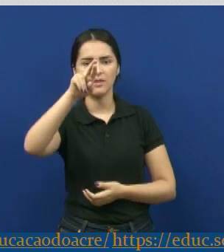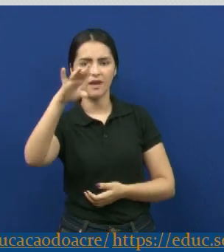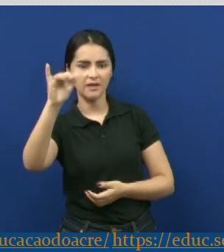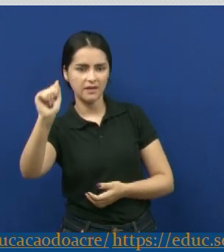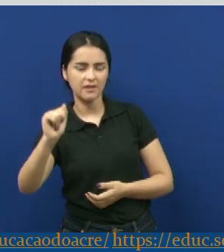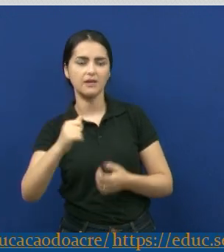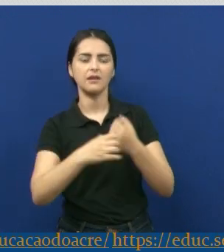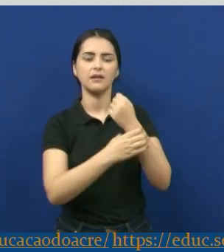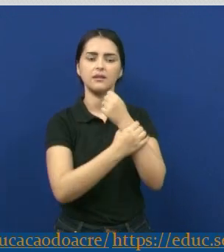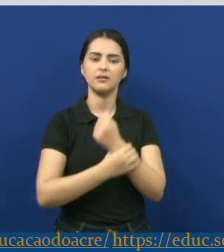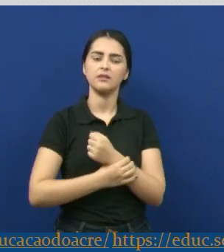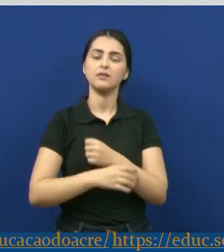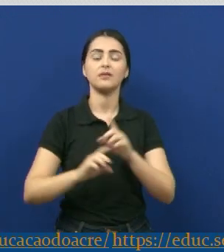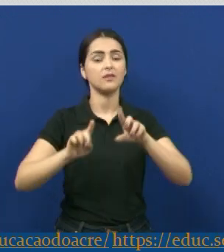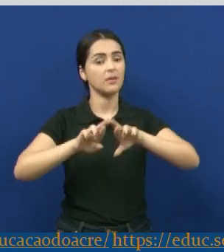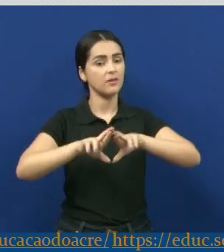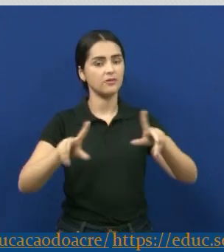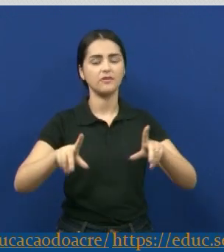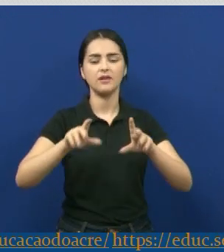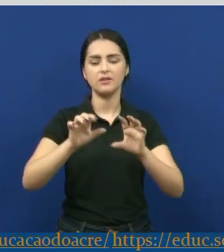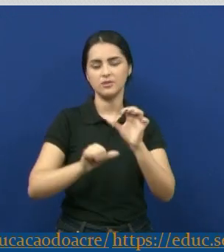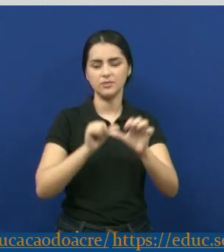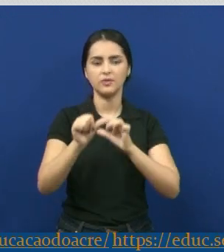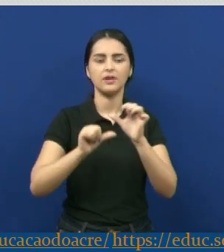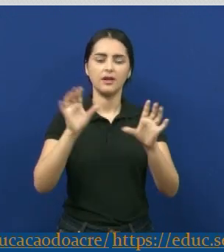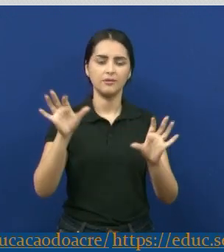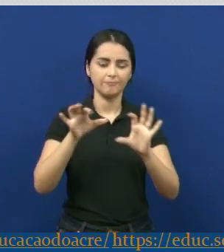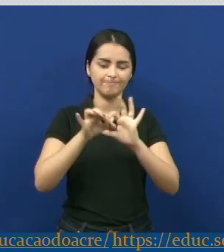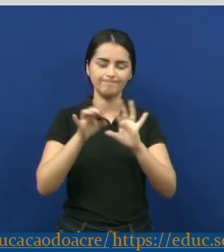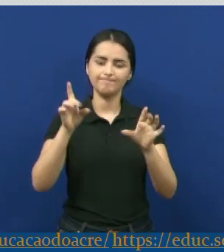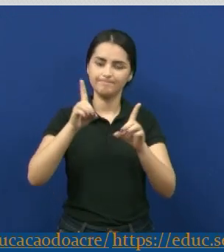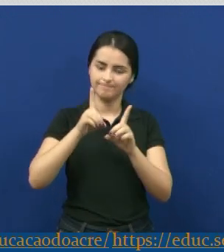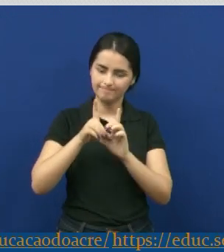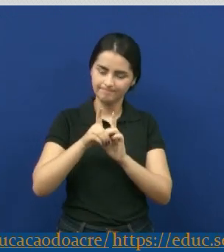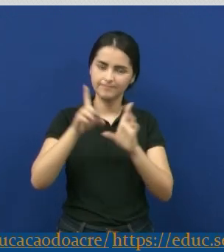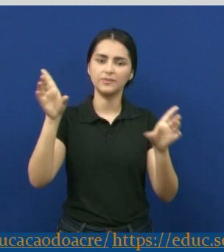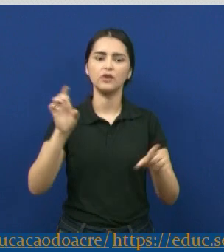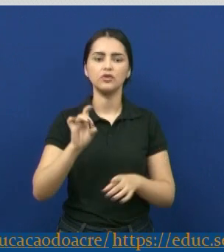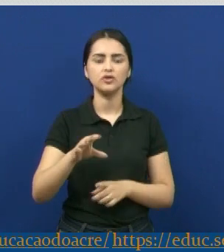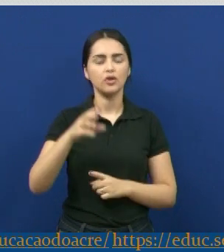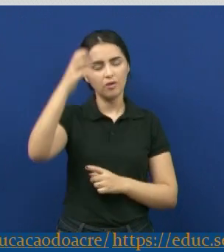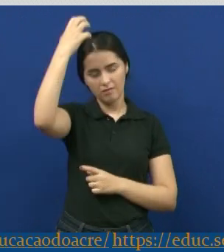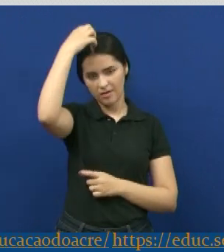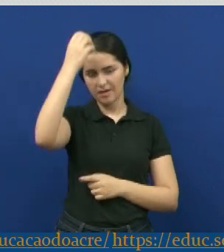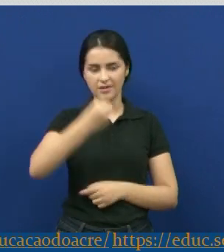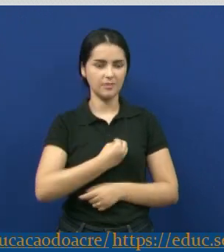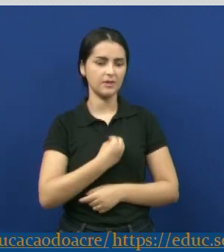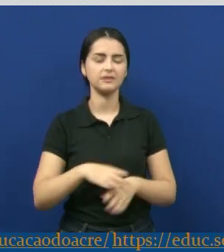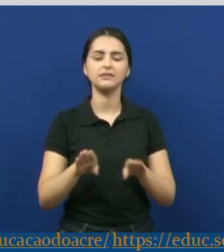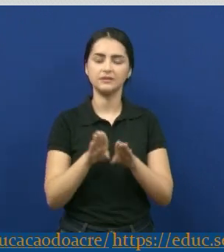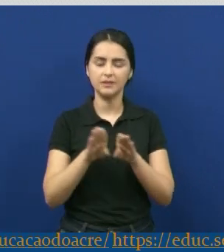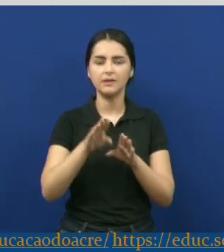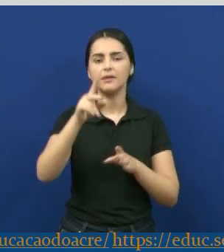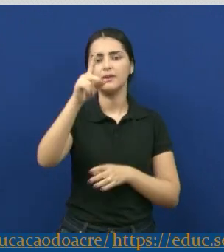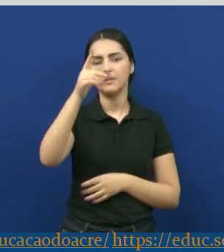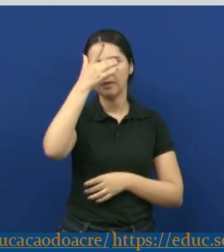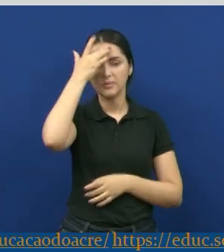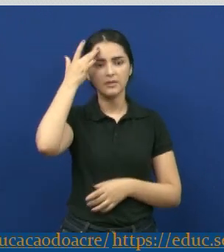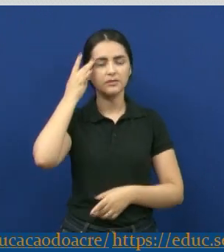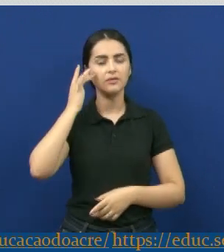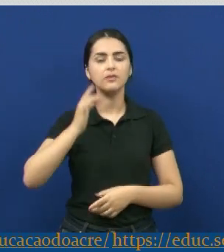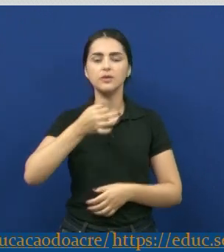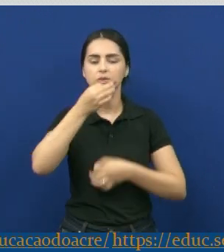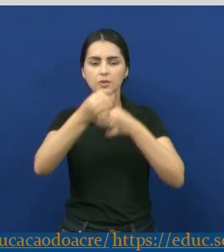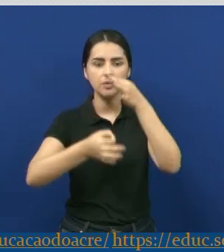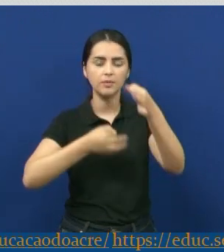uma monarquia parlamentarista. Não só o rei ter participação, mas também o parlamento, tá? Então,